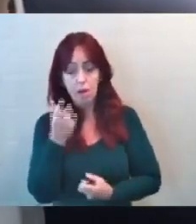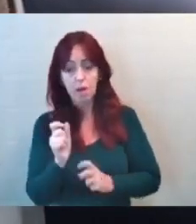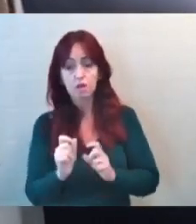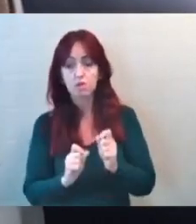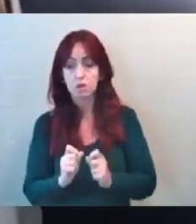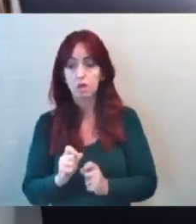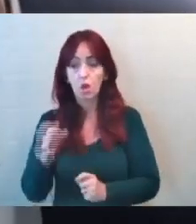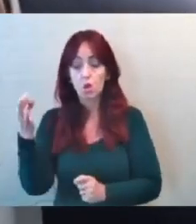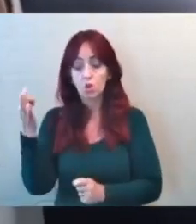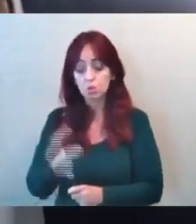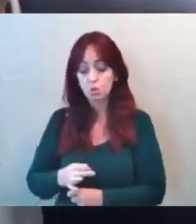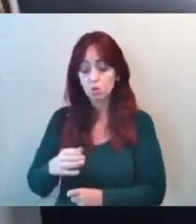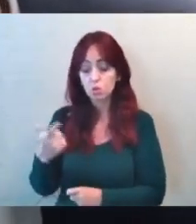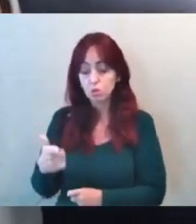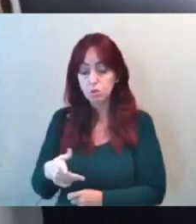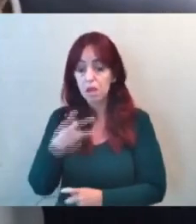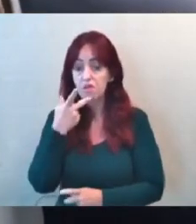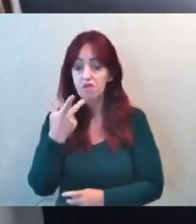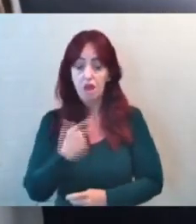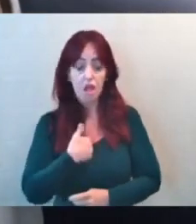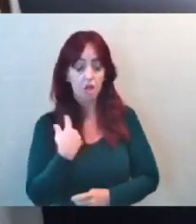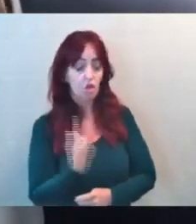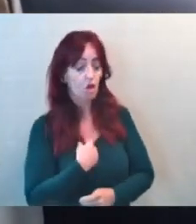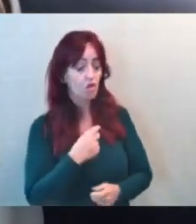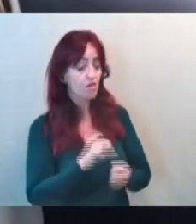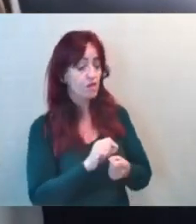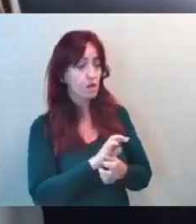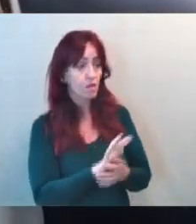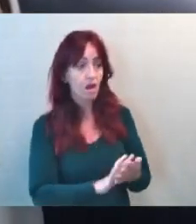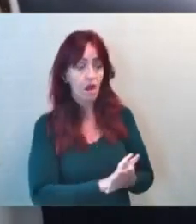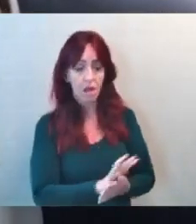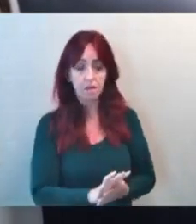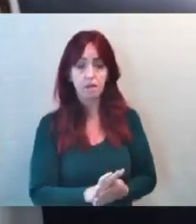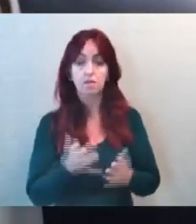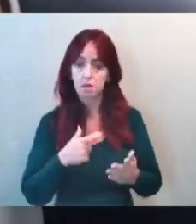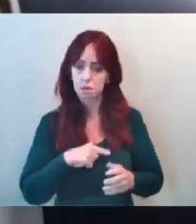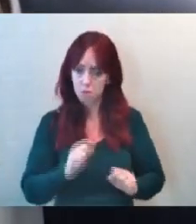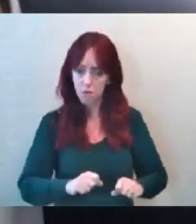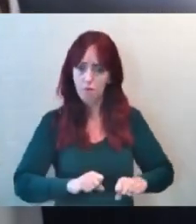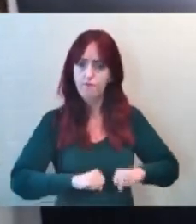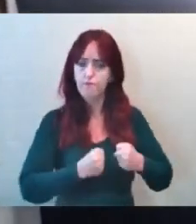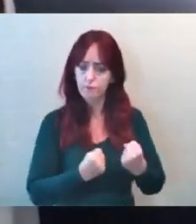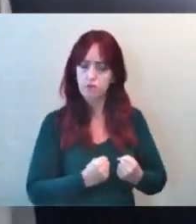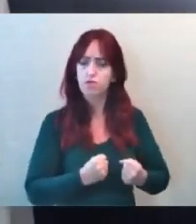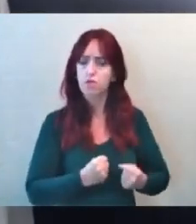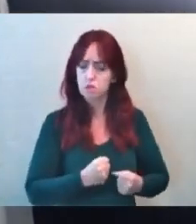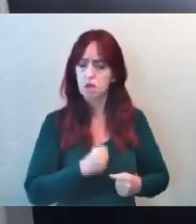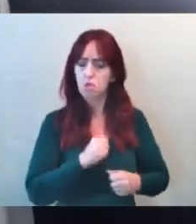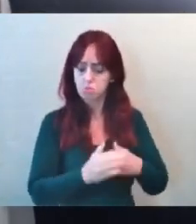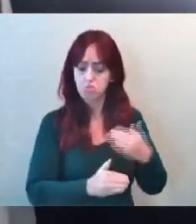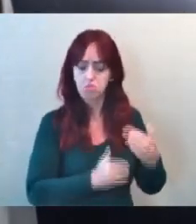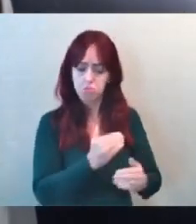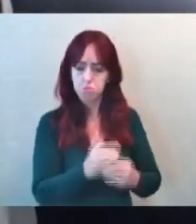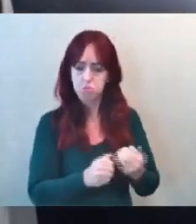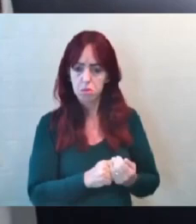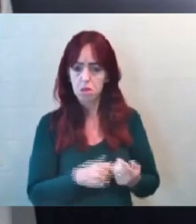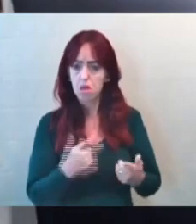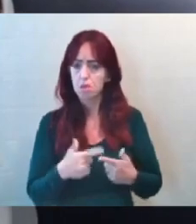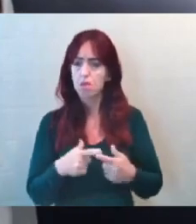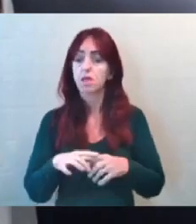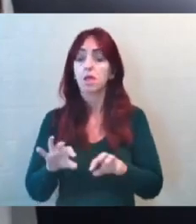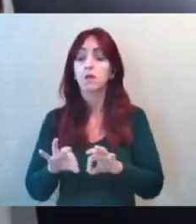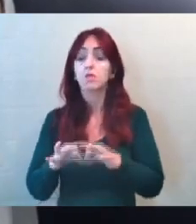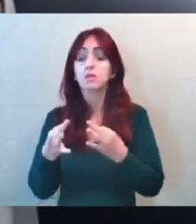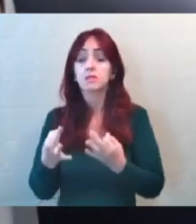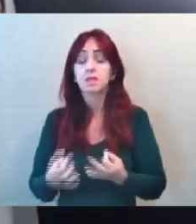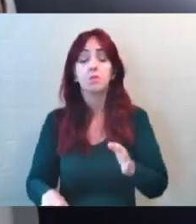injusto dizer que nós não fizemos nada. Nós fizemos muita coisa, né? O simples fato da